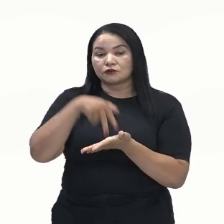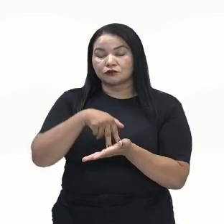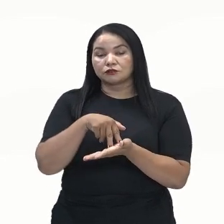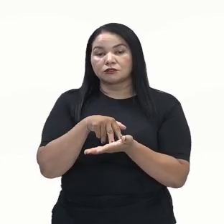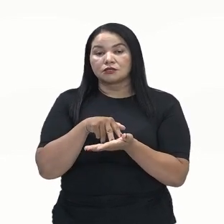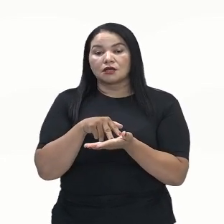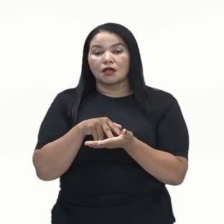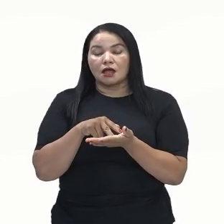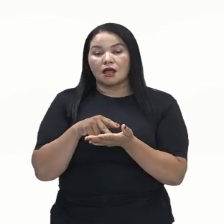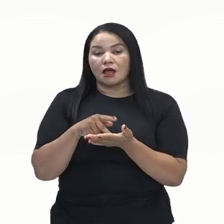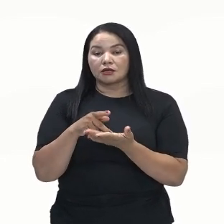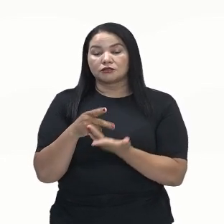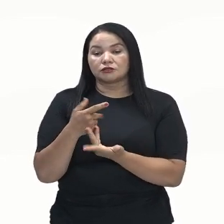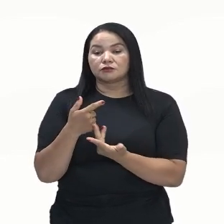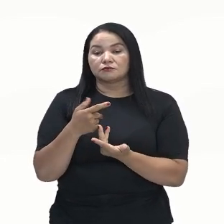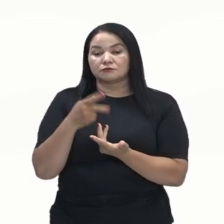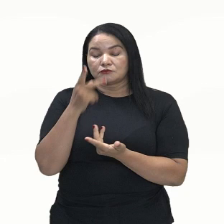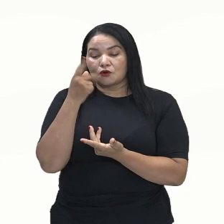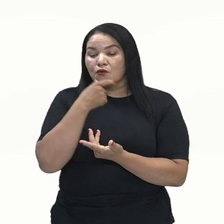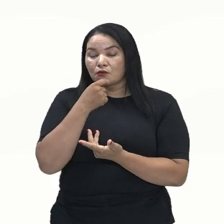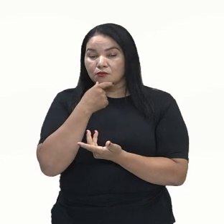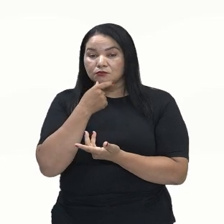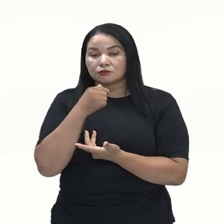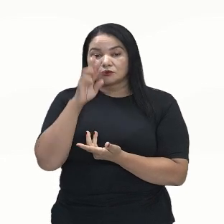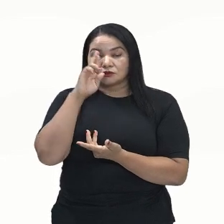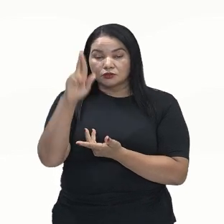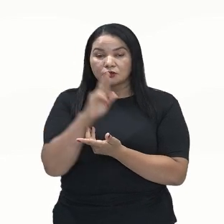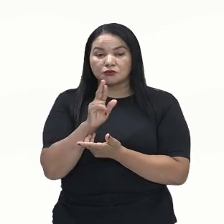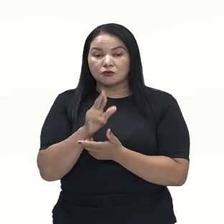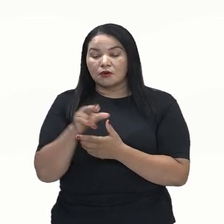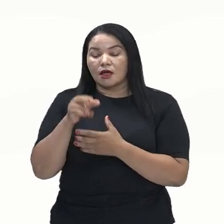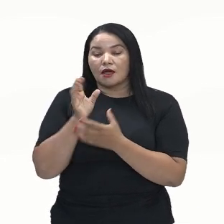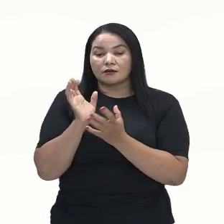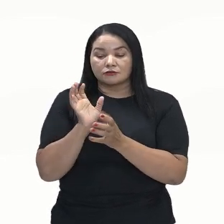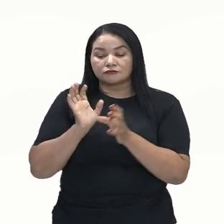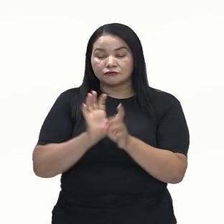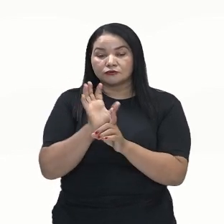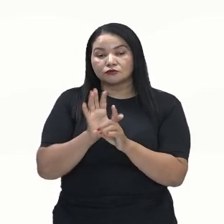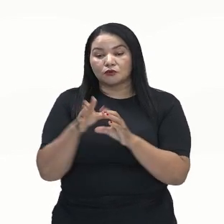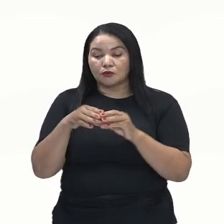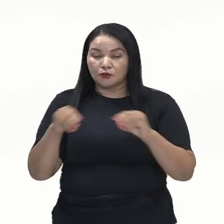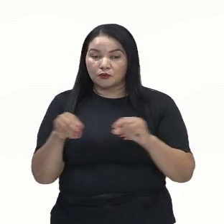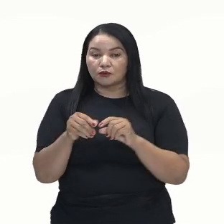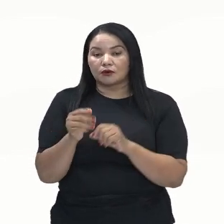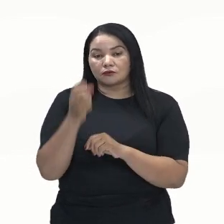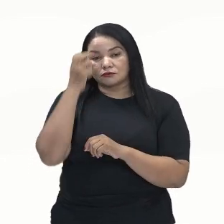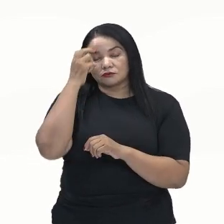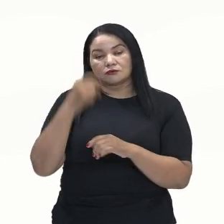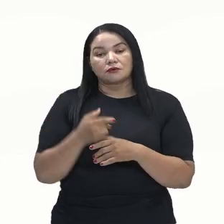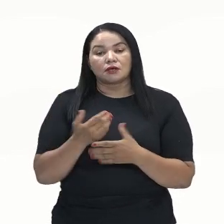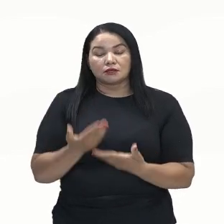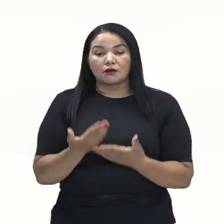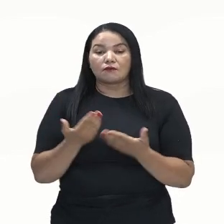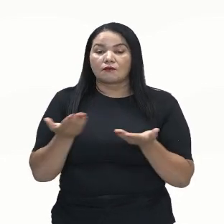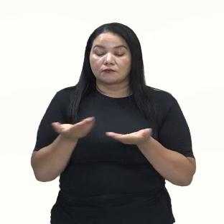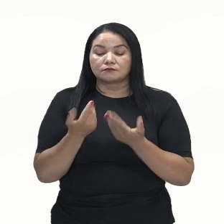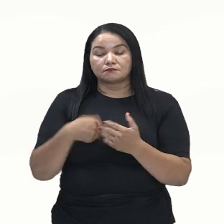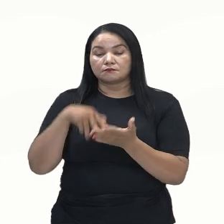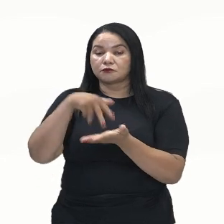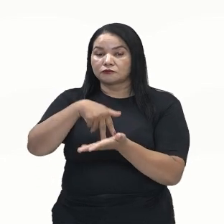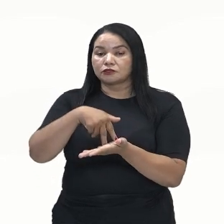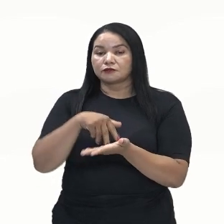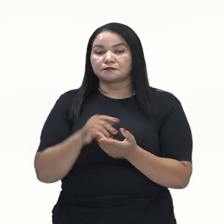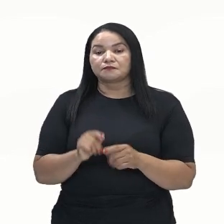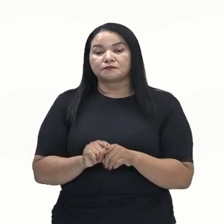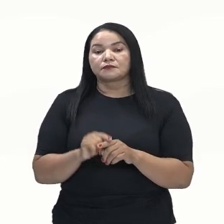de desintegração cultural imposto pelos senhores de engenho. E aí a gente traz o